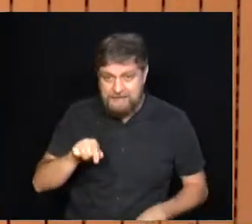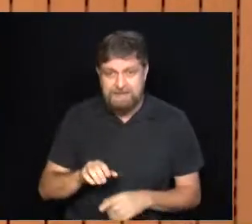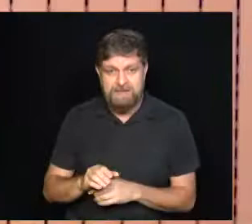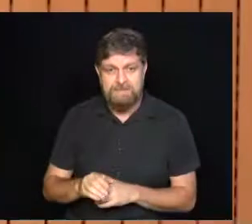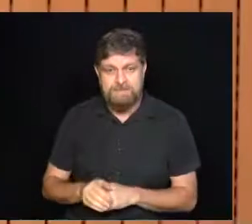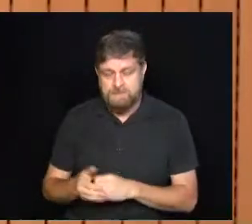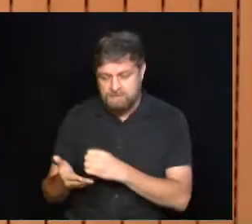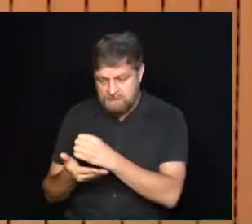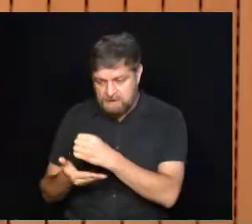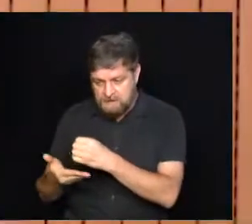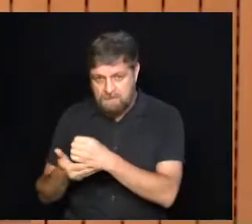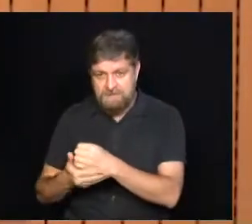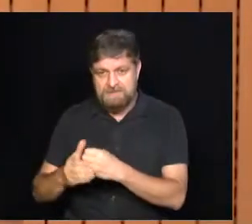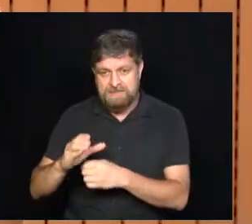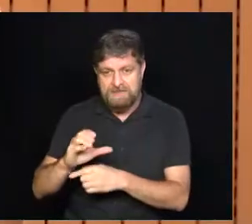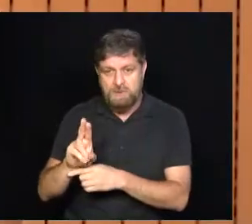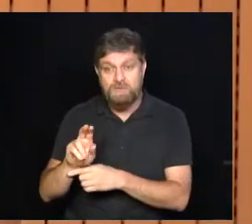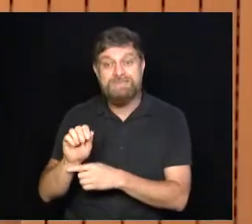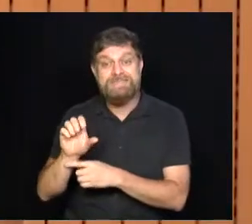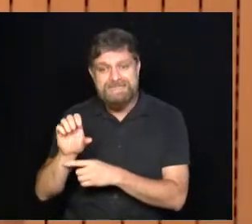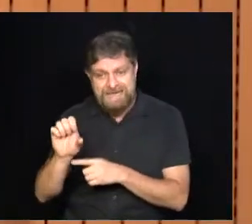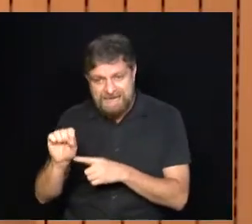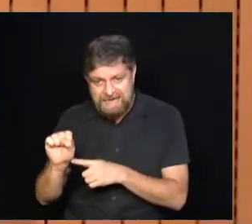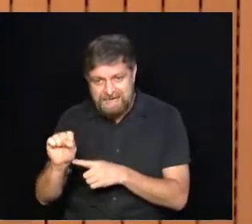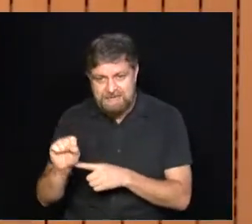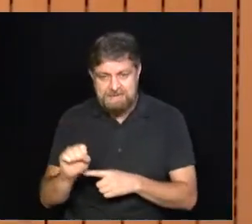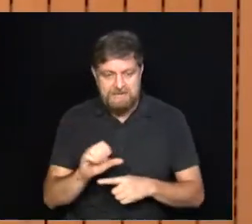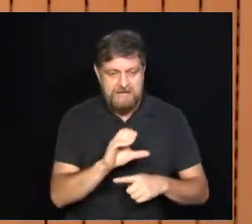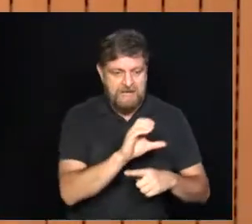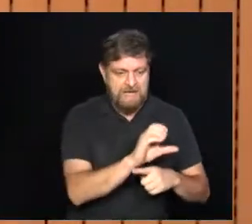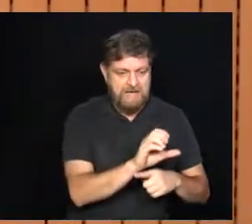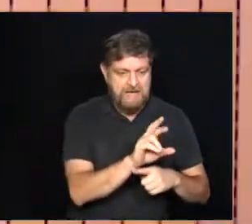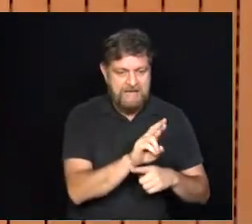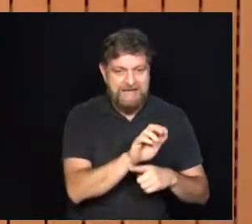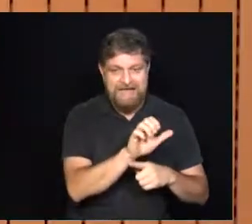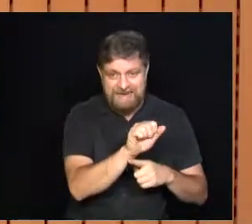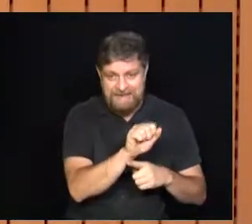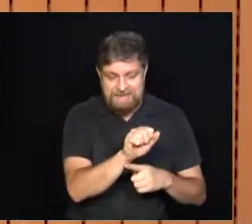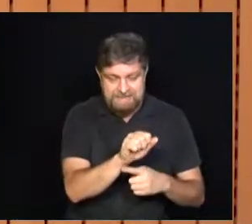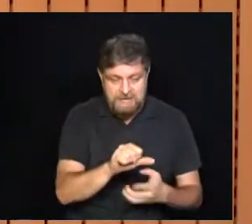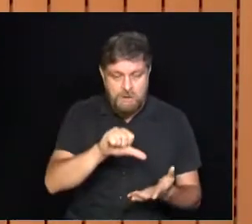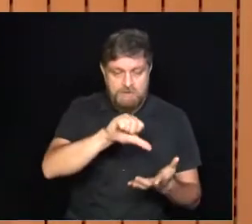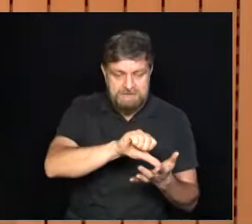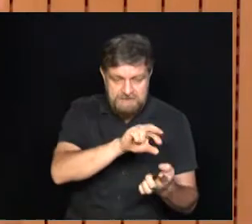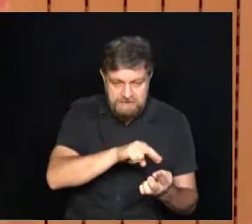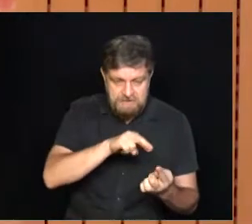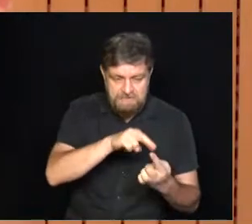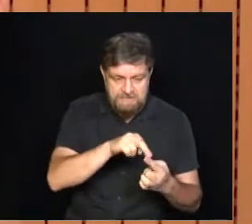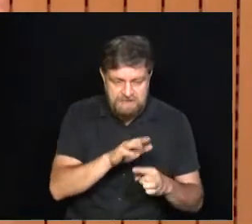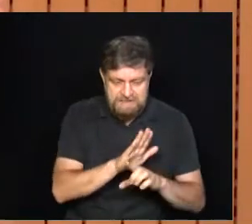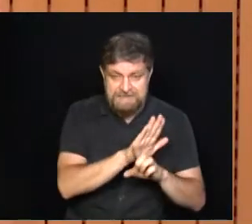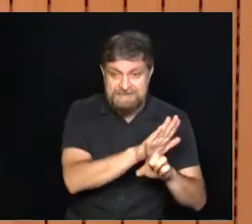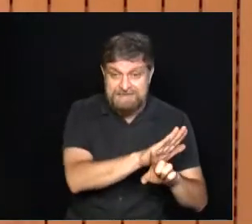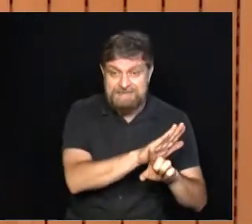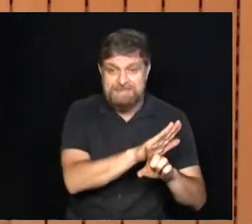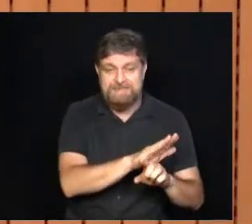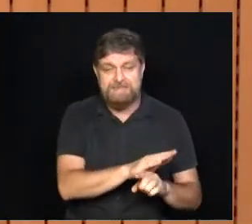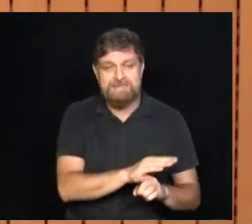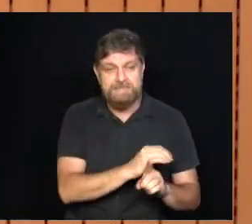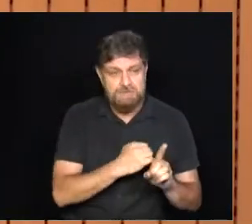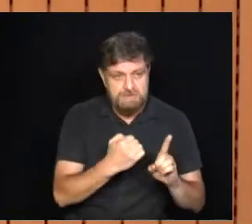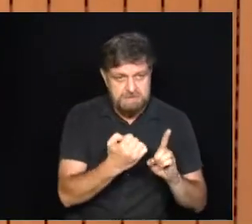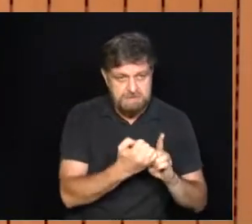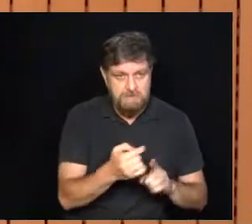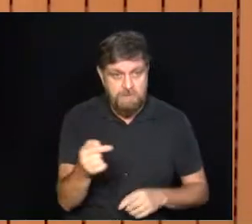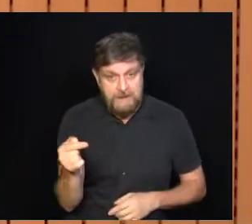na básica nós temos os CRAS, na especial nós temos os CRES e os abrigos. E a Angélica é responsável por essa parte, quando